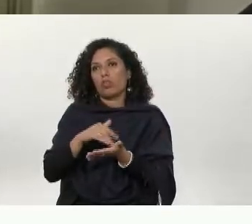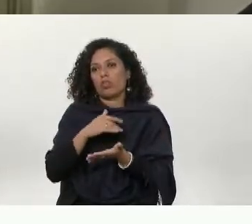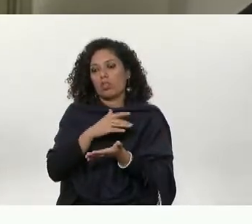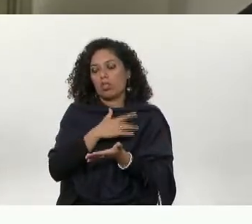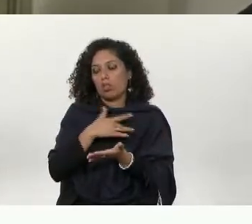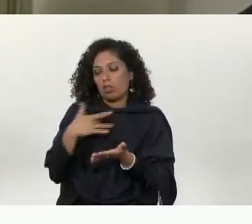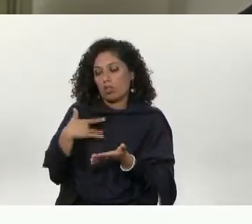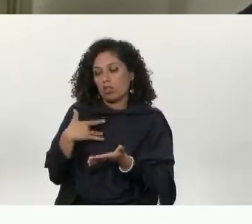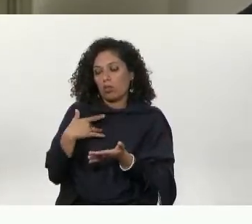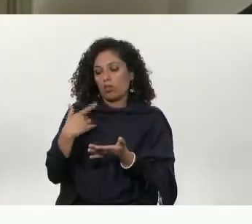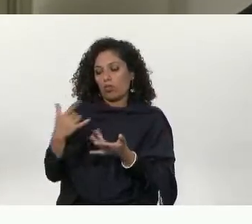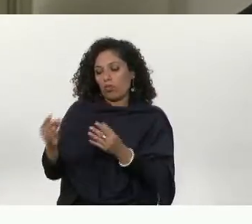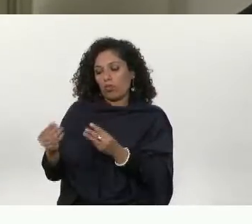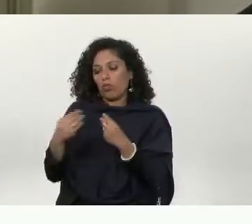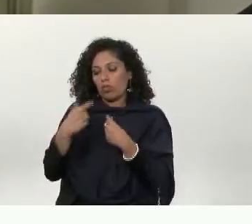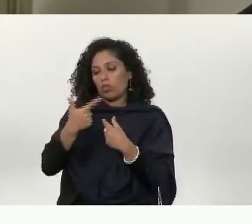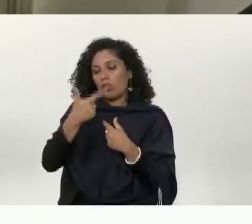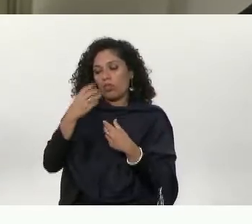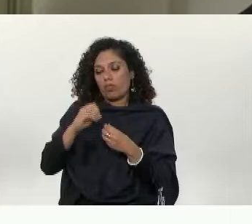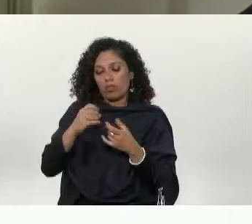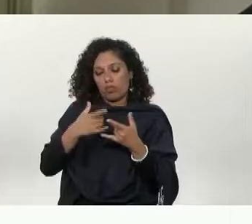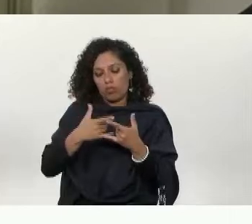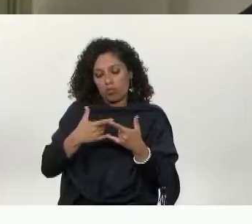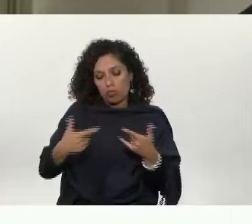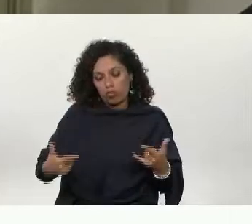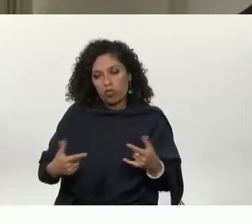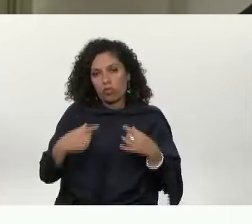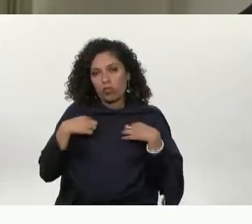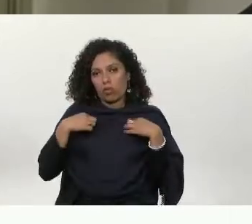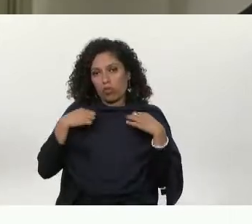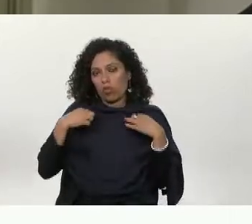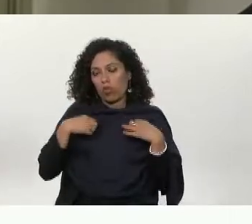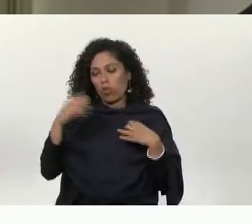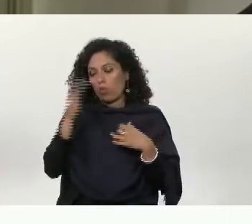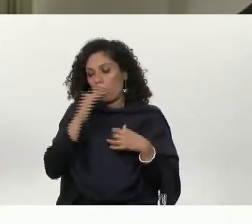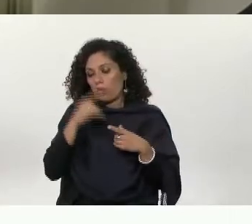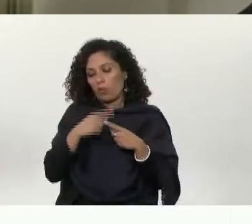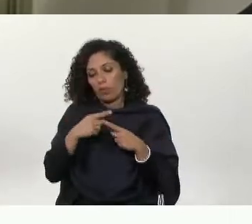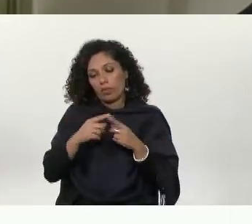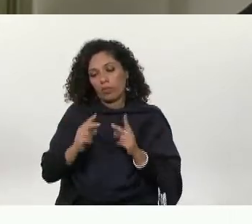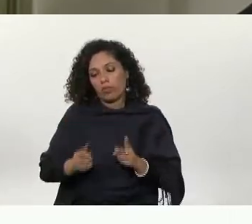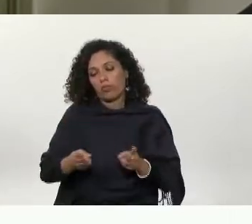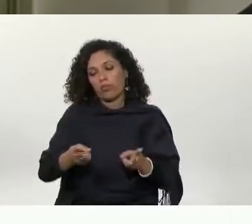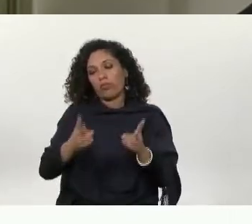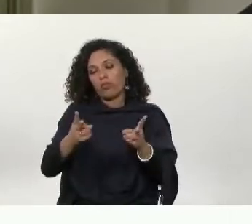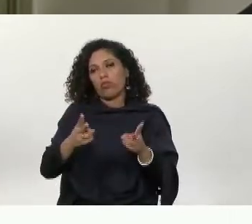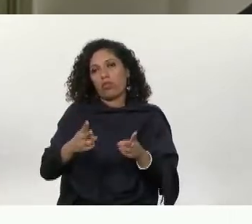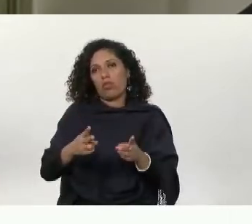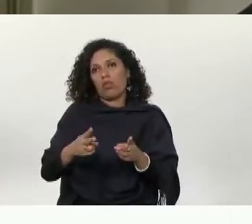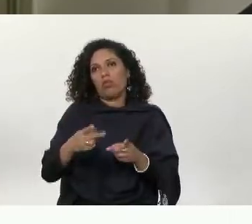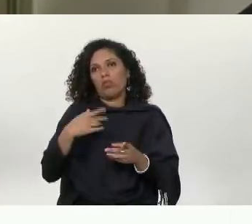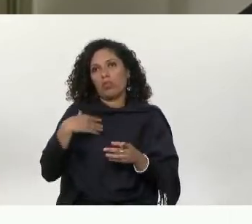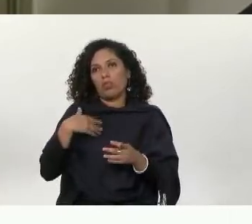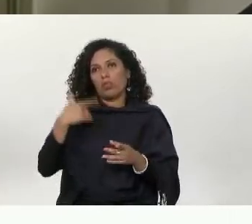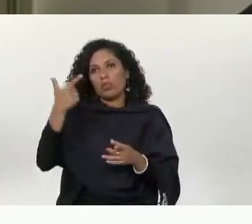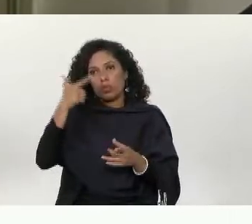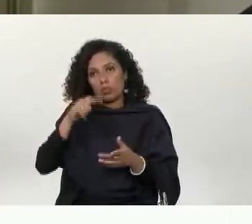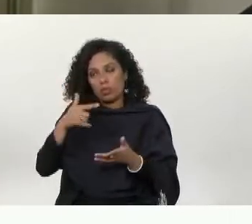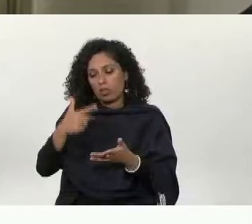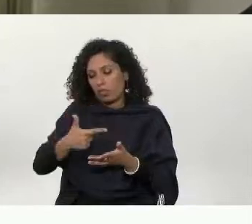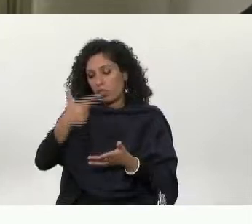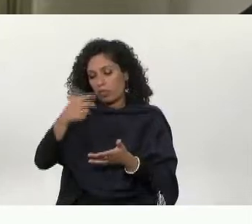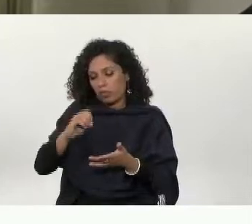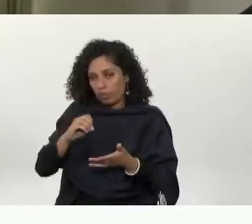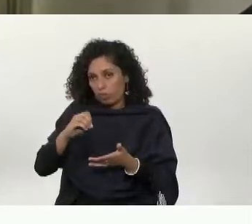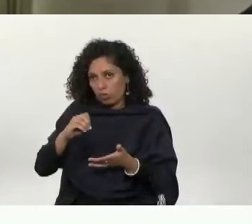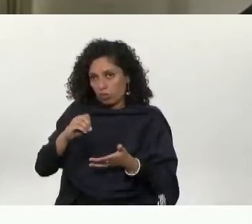de urgências para poder tocar o hospital. E, com isso, consegui no Hospital São José Operário 20 lençóis para que a gente conseguisse